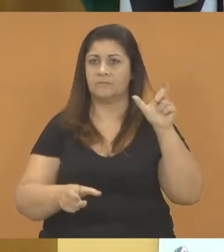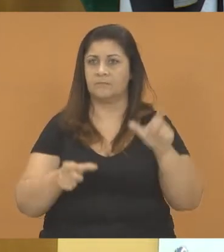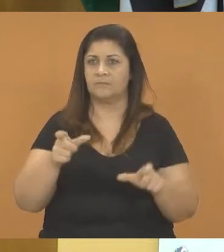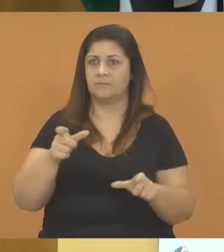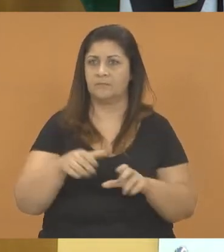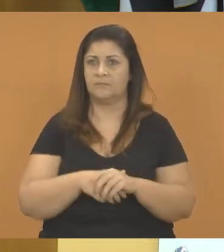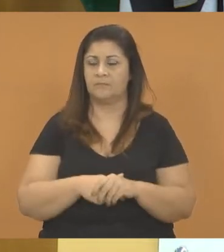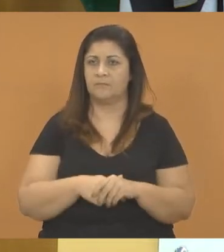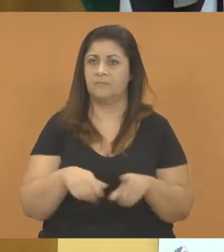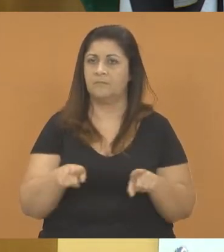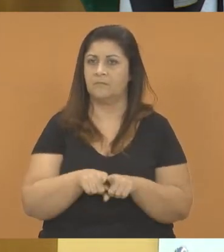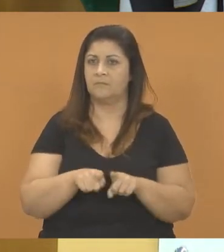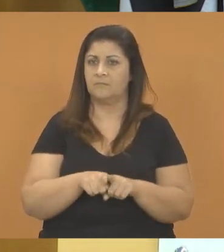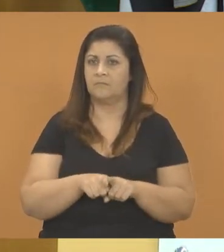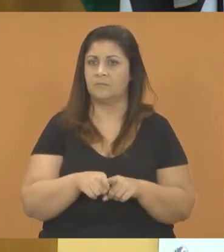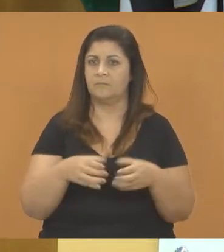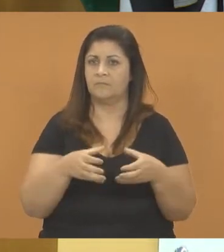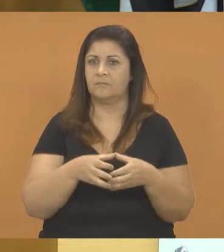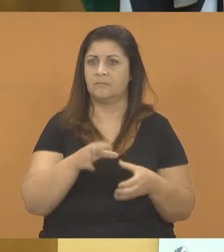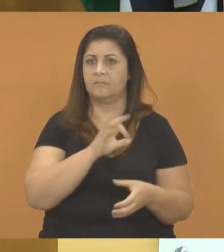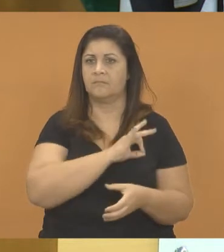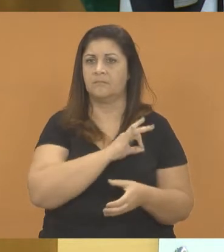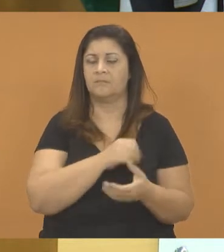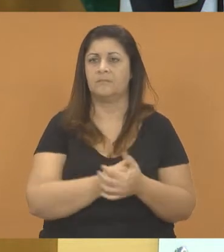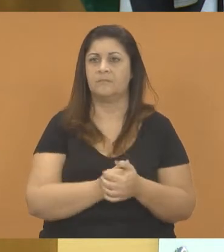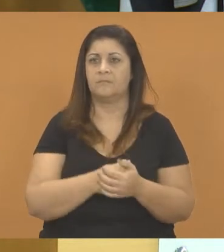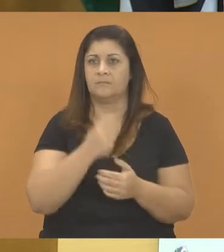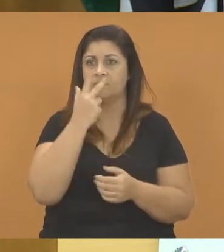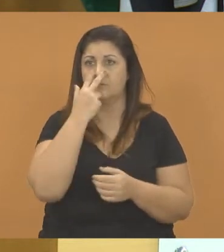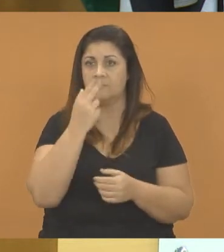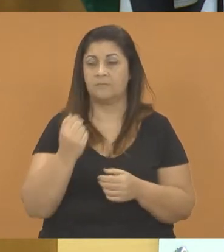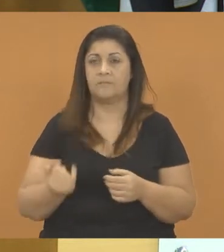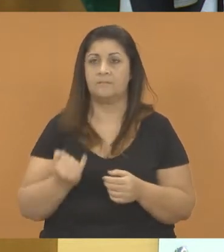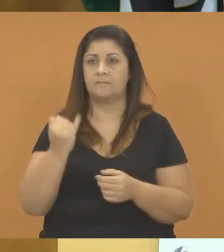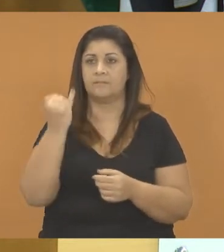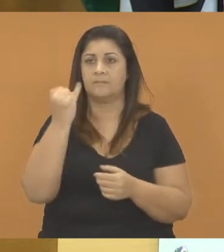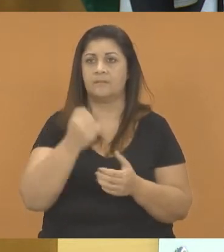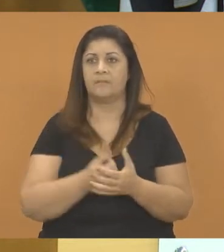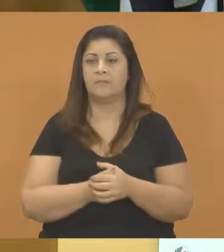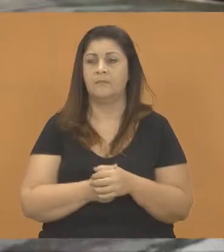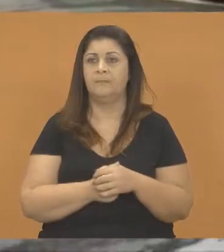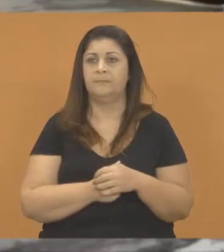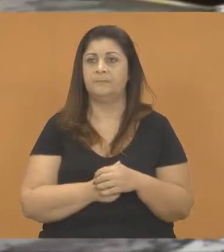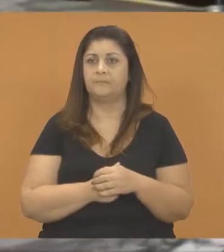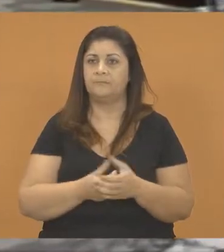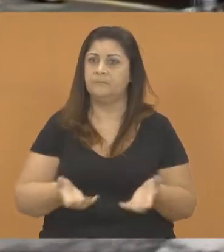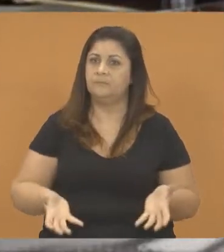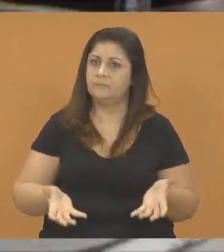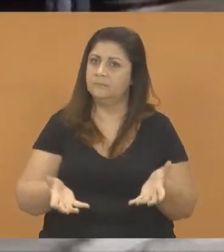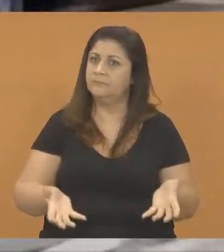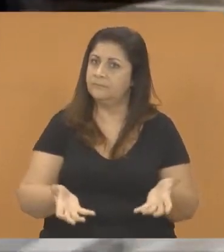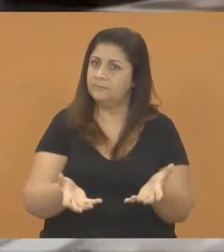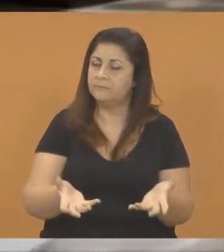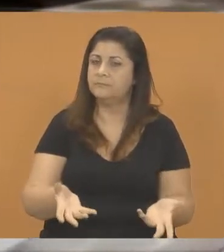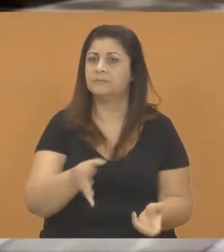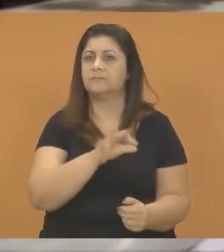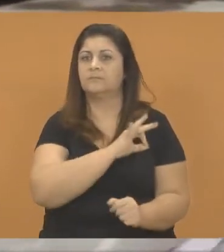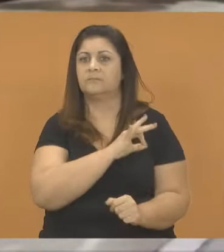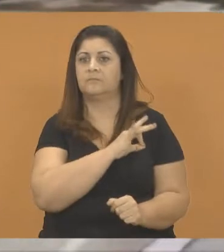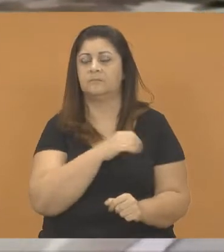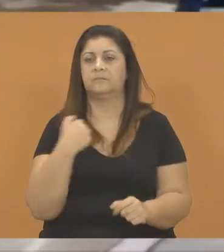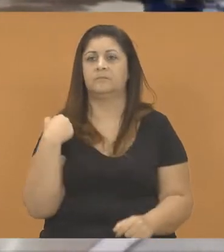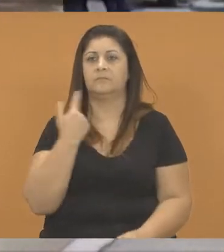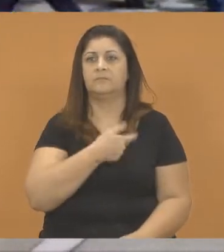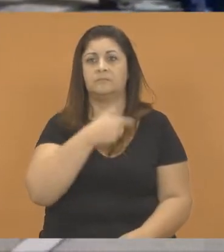corporação bom acho que é muito importante reconhecimento esse incentivo à guarda municipal a gente sabe que